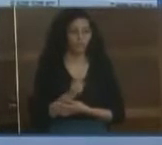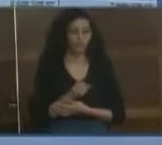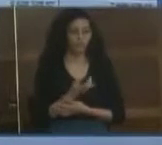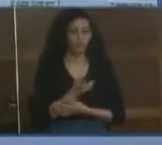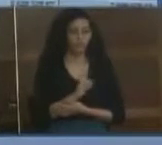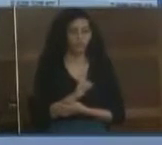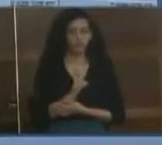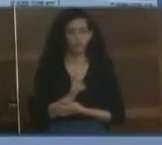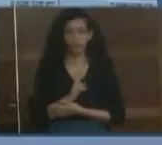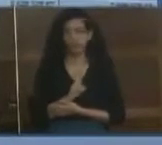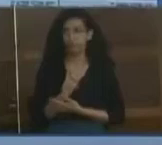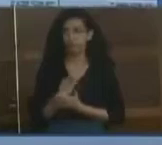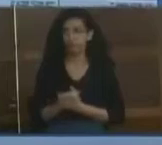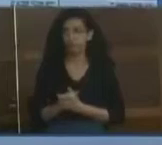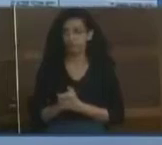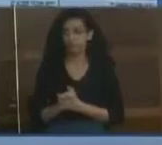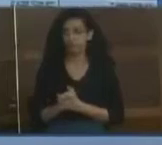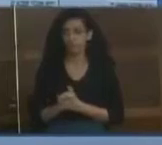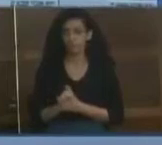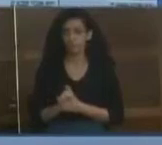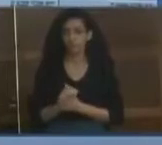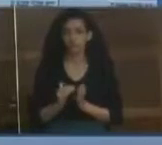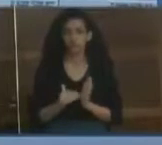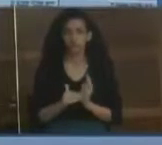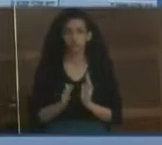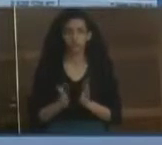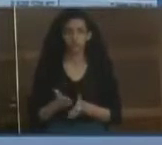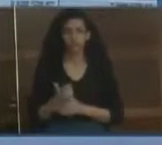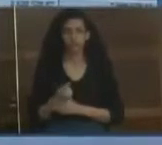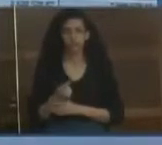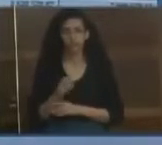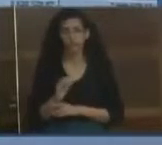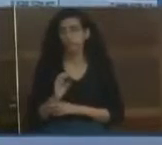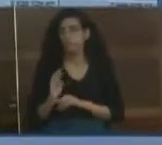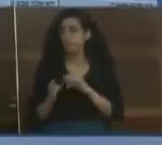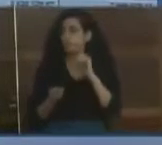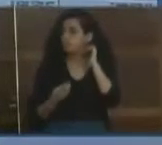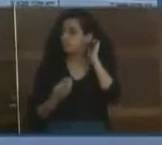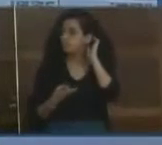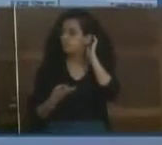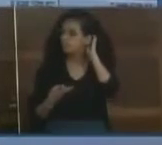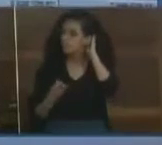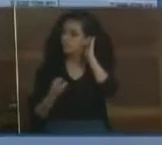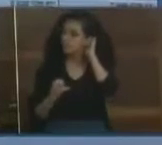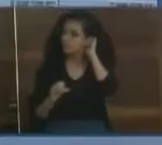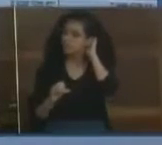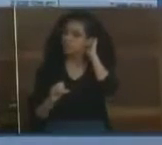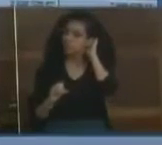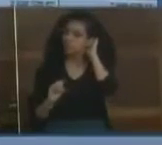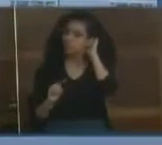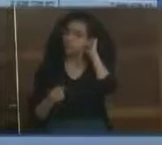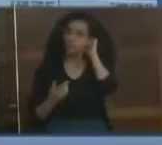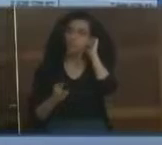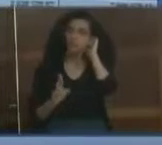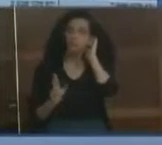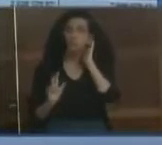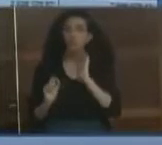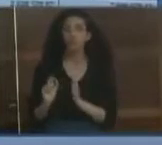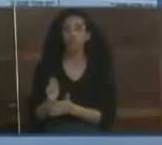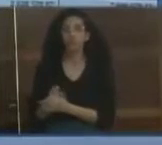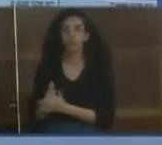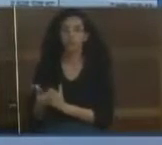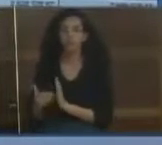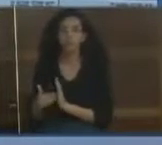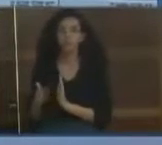desses desempenhado até o terceiro quadrimestre 70 milhões 732 r$1000 despesas liquidadas